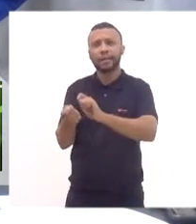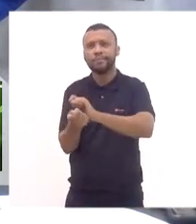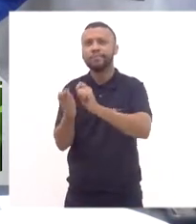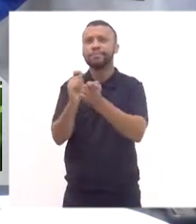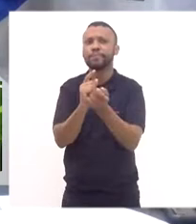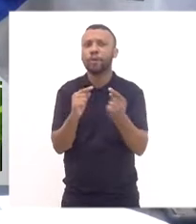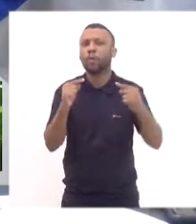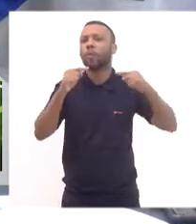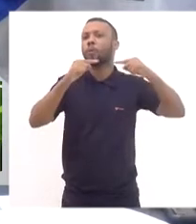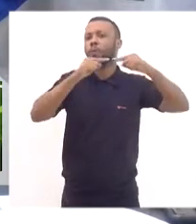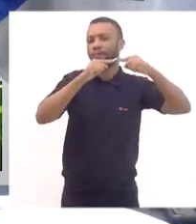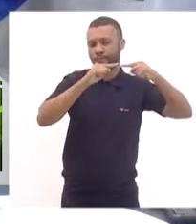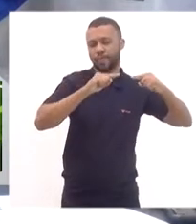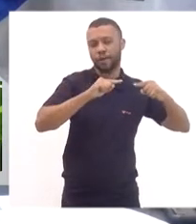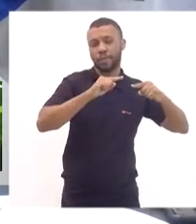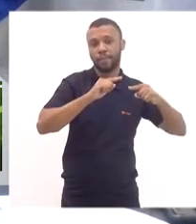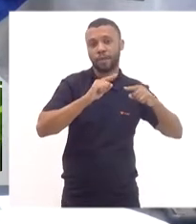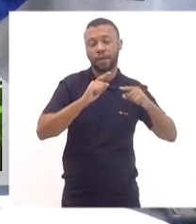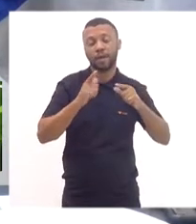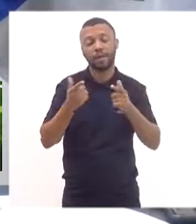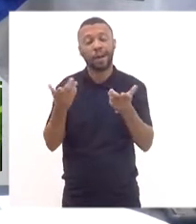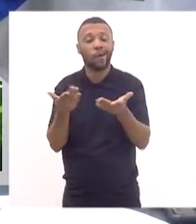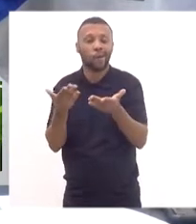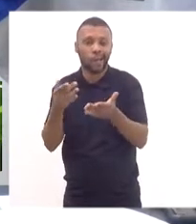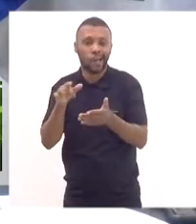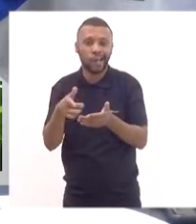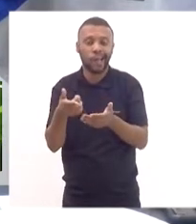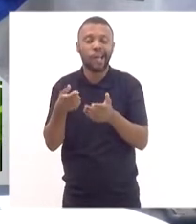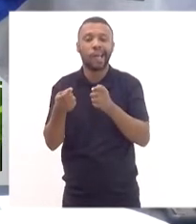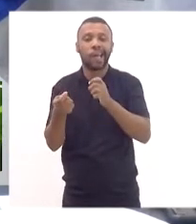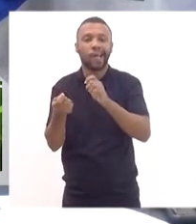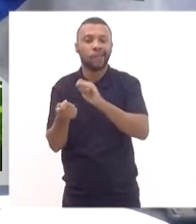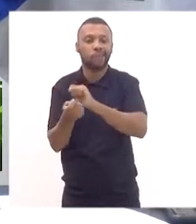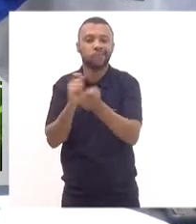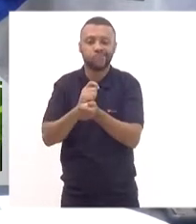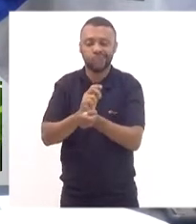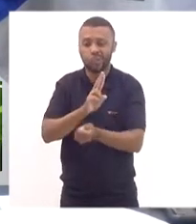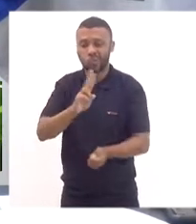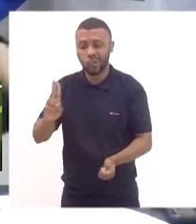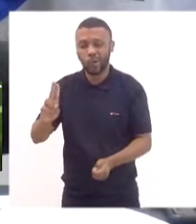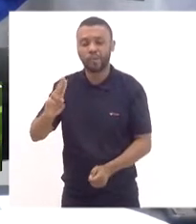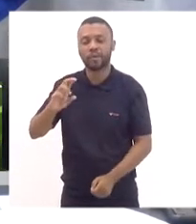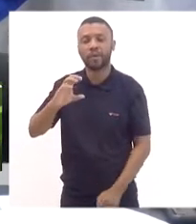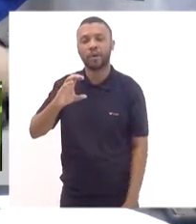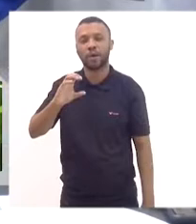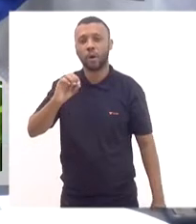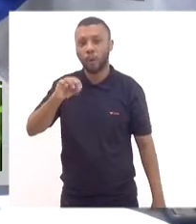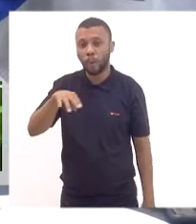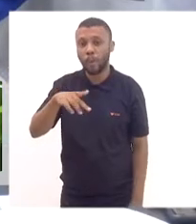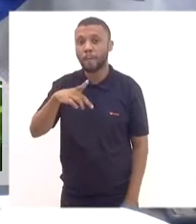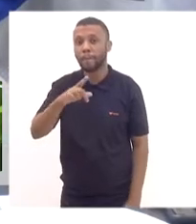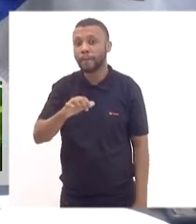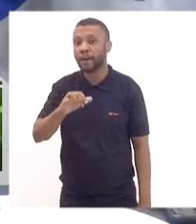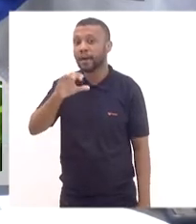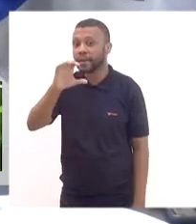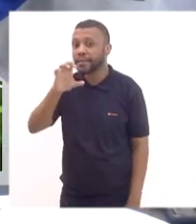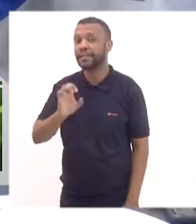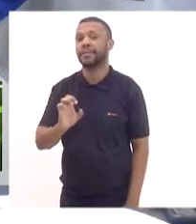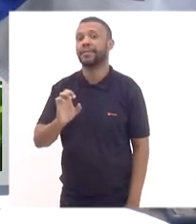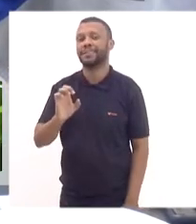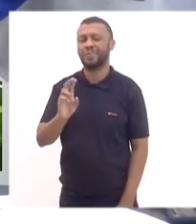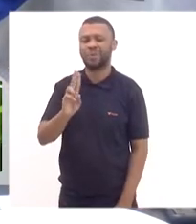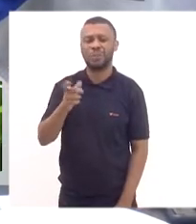antes o pomposo nome de compliance, que eu e a deputada Marta Rocha não gostamos